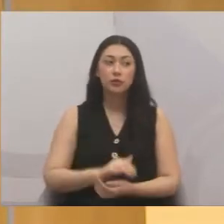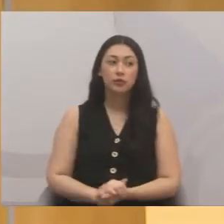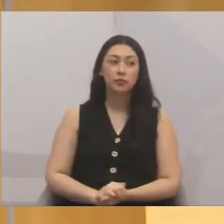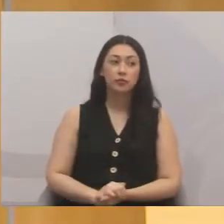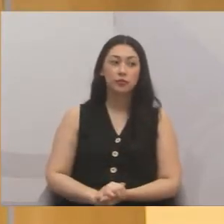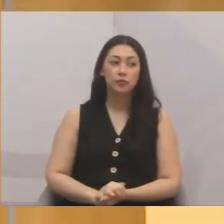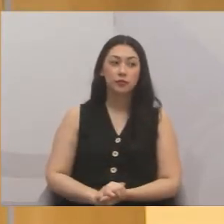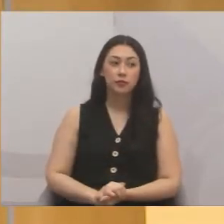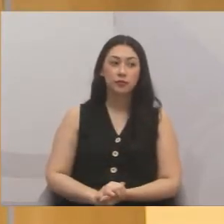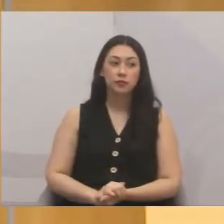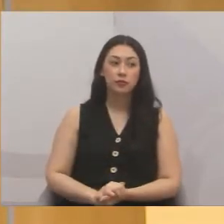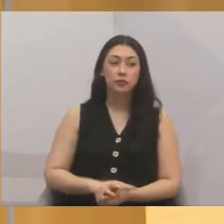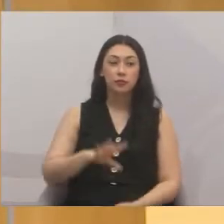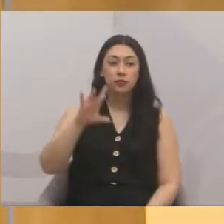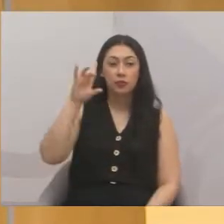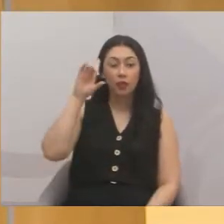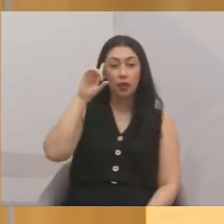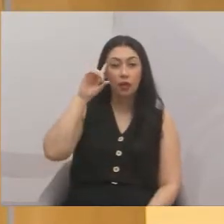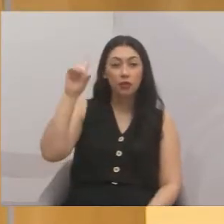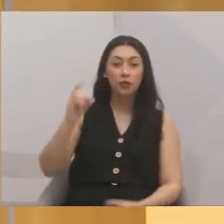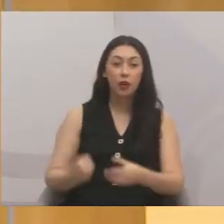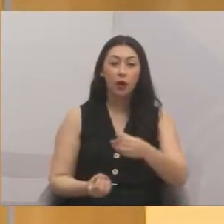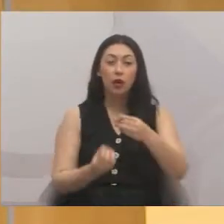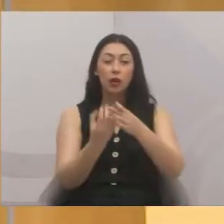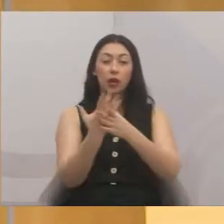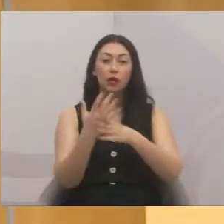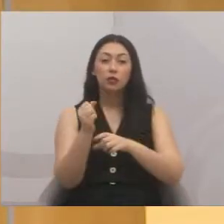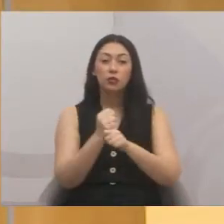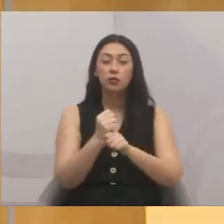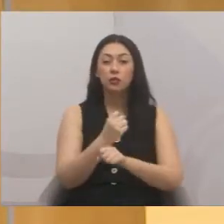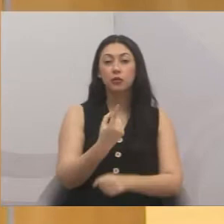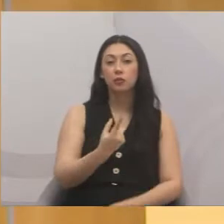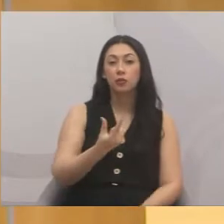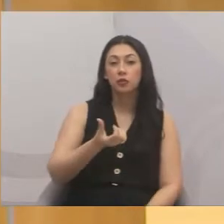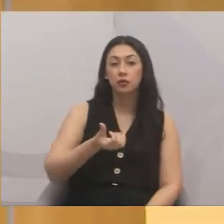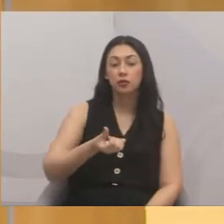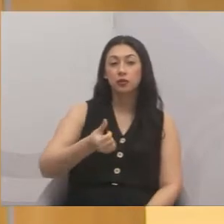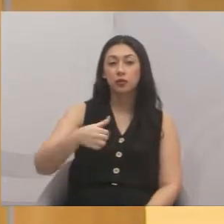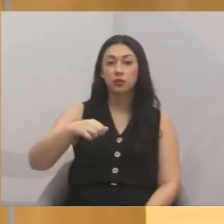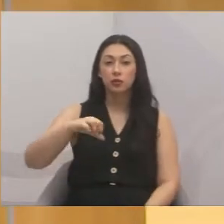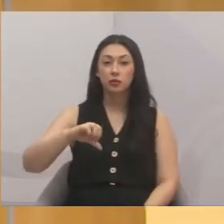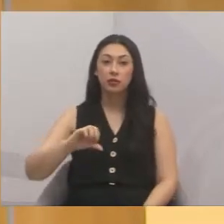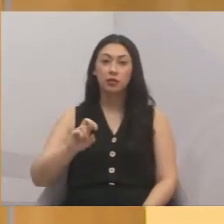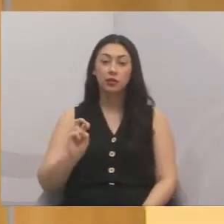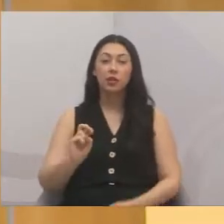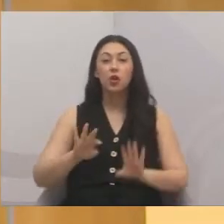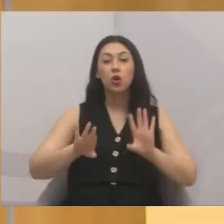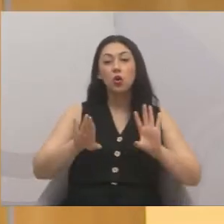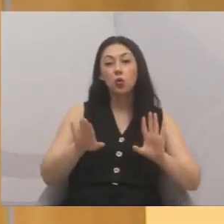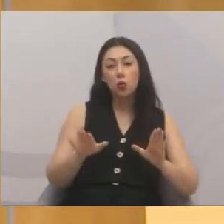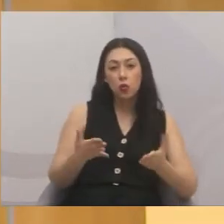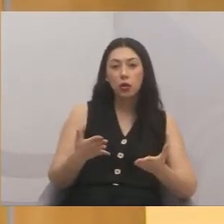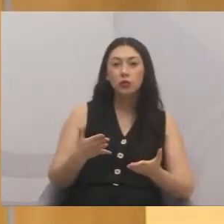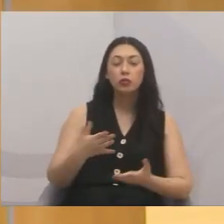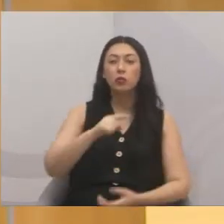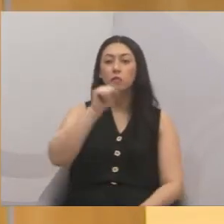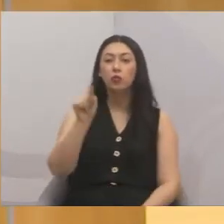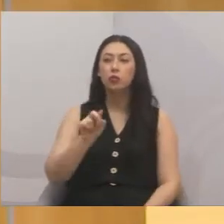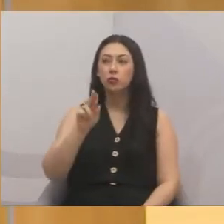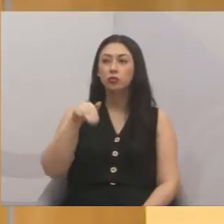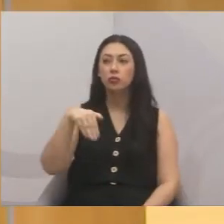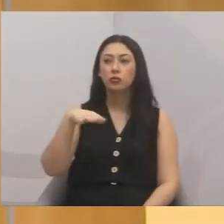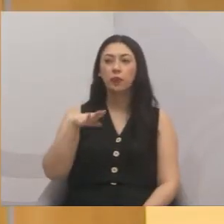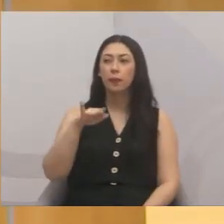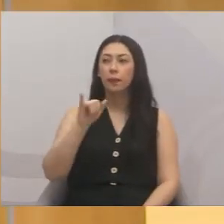foi criado a partir de 1695, com a morte de Zumbi dos Palmares, um